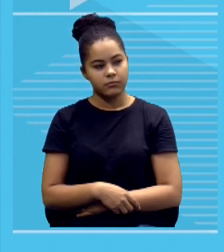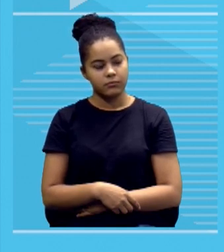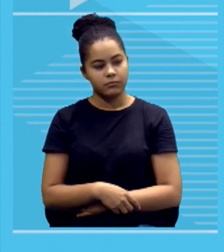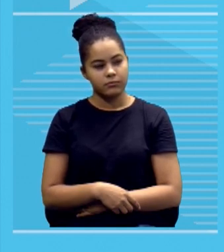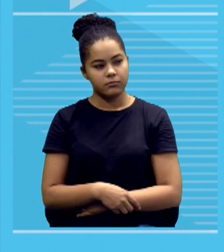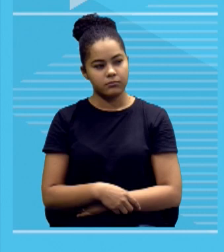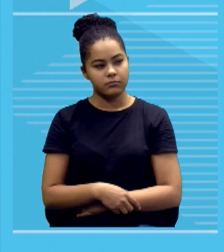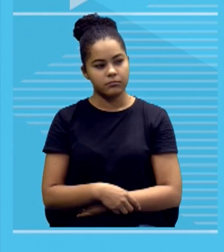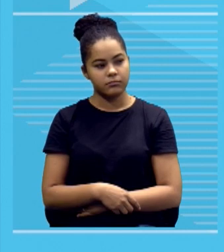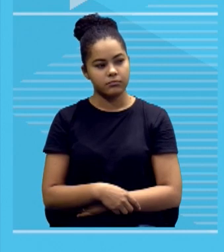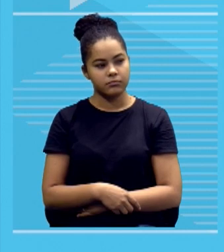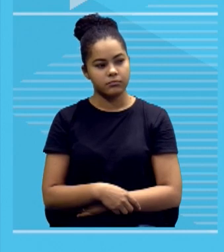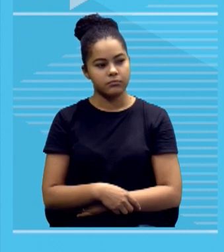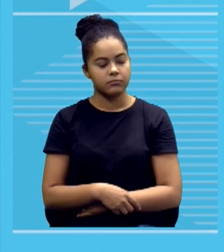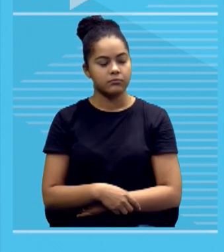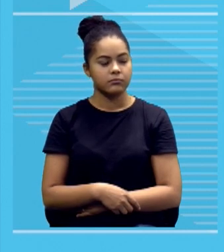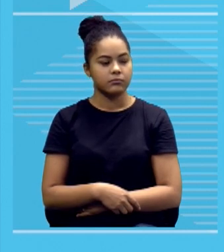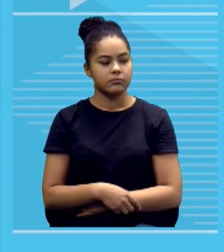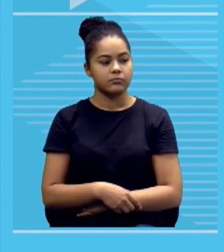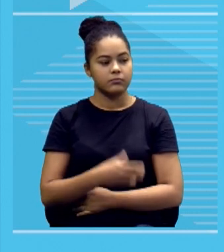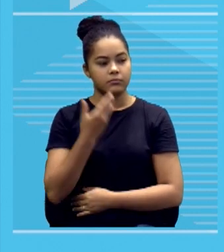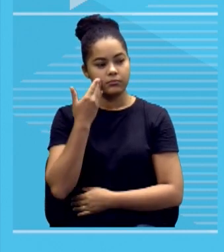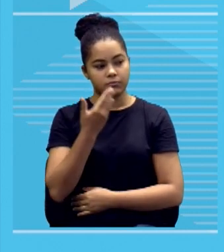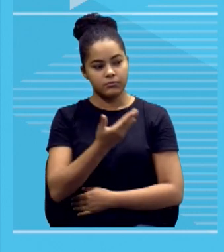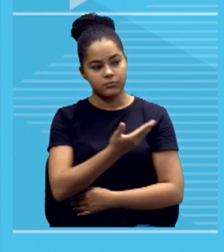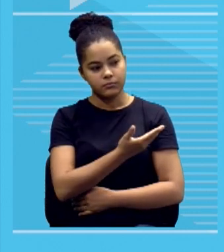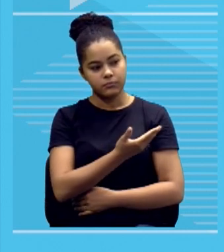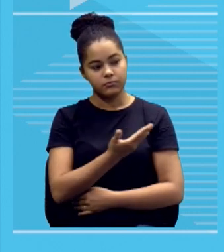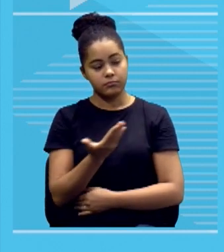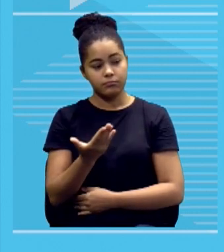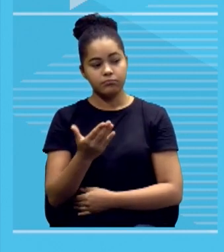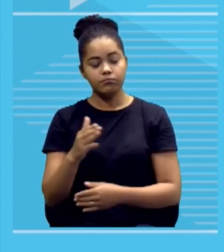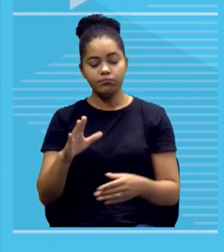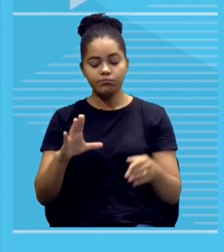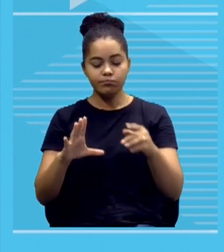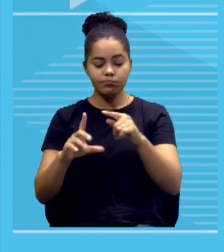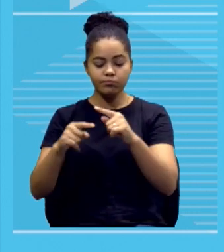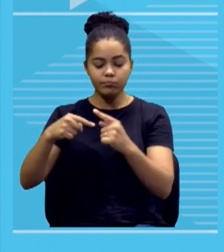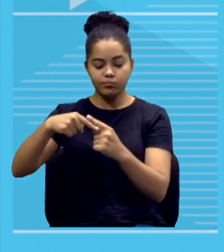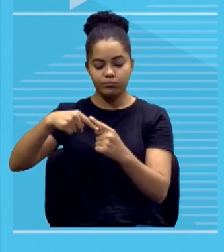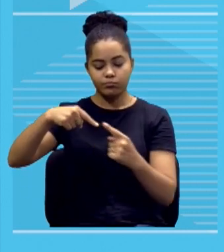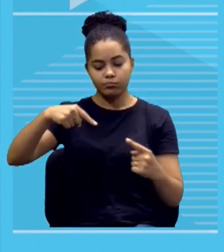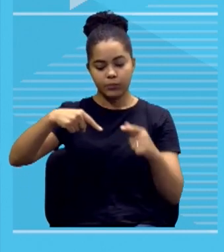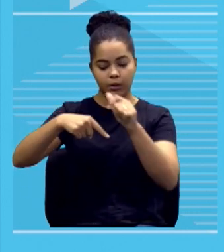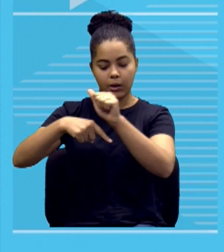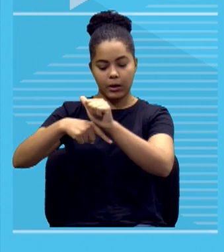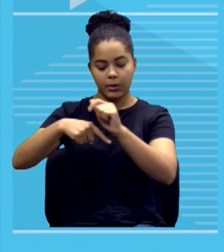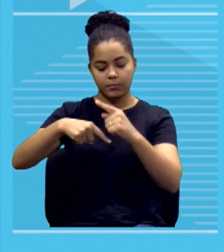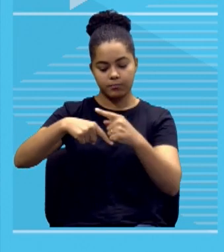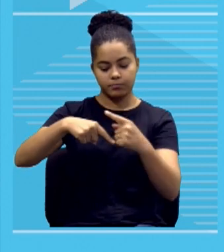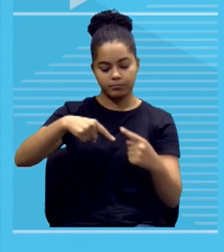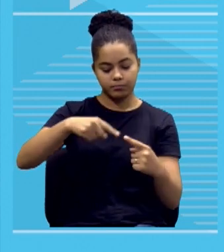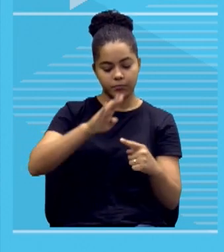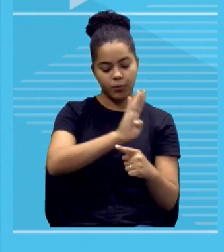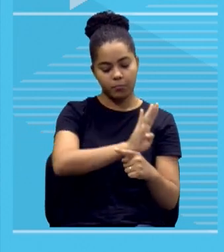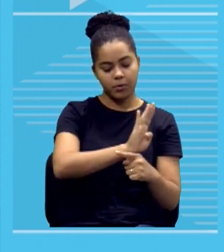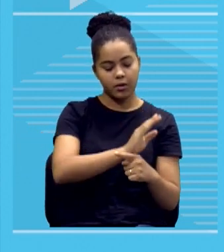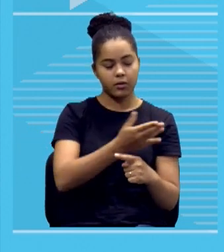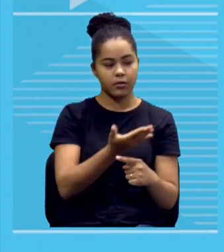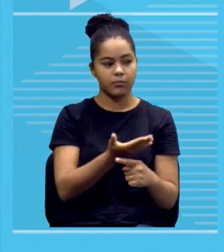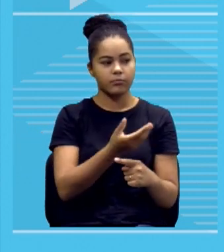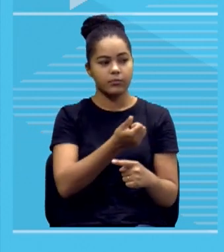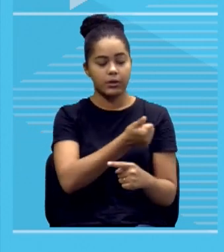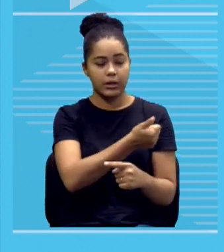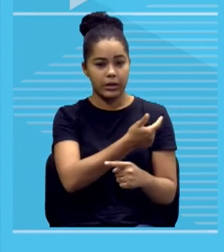minha corrente, né, no sistema. E do outro lado, você tem 14 e 8. Então, para o B,